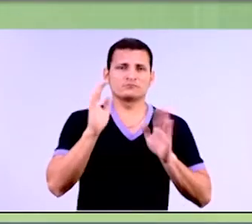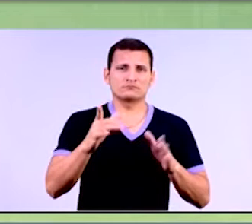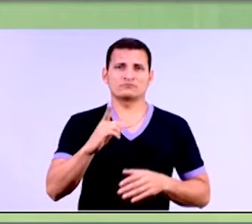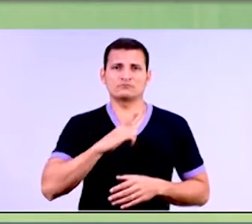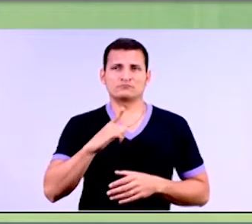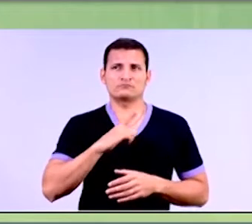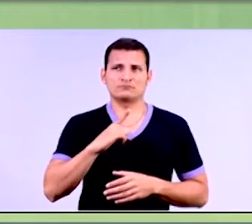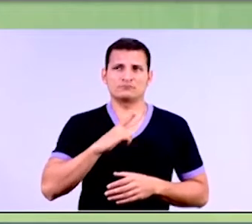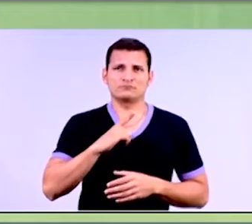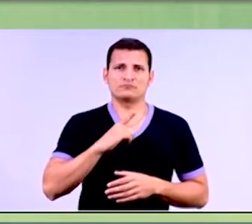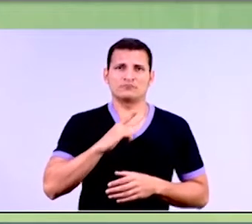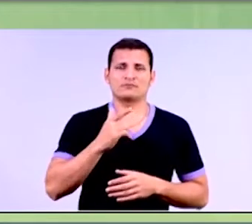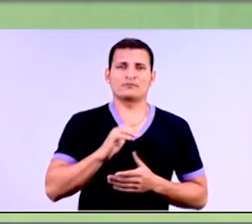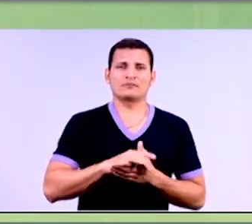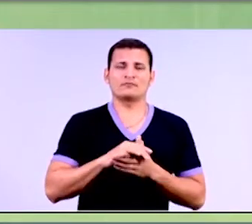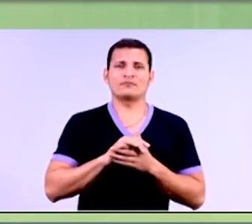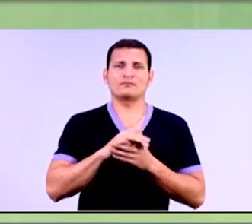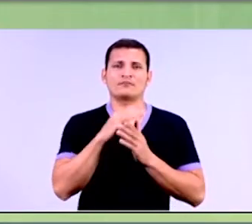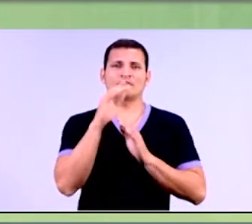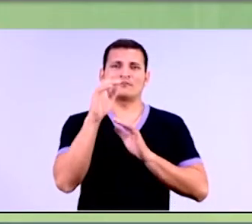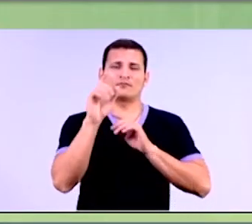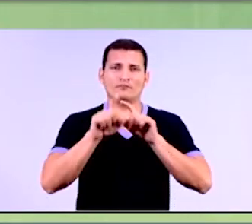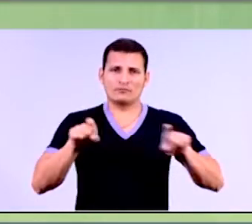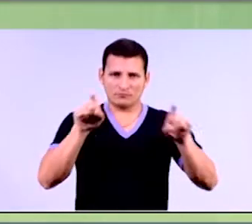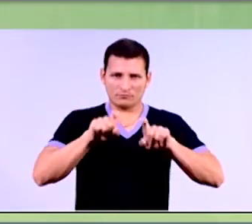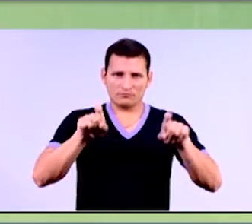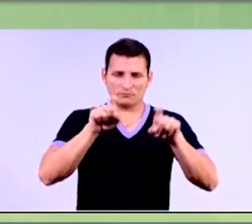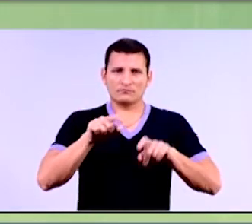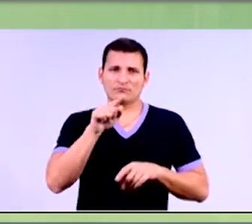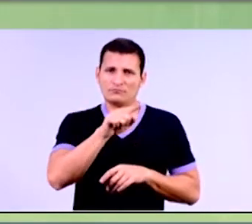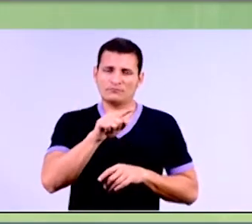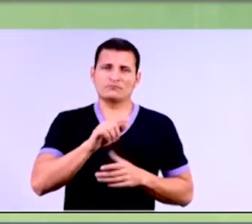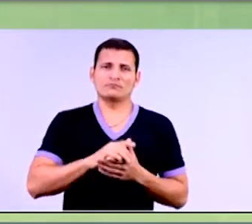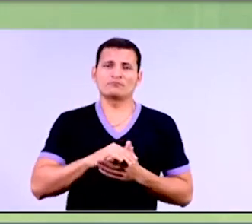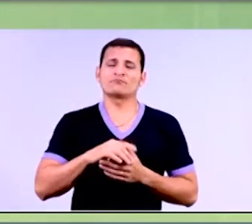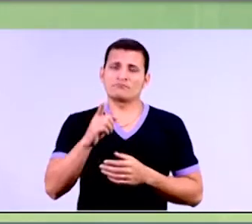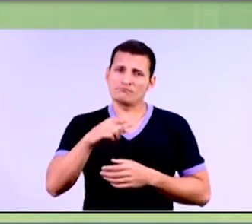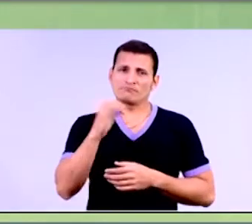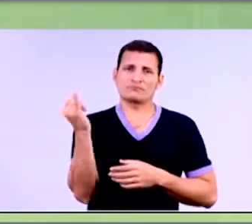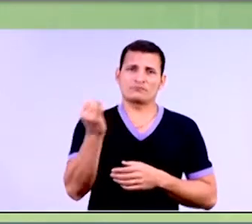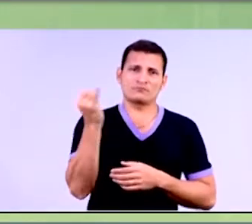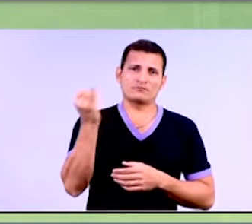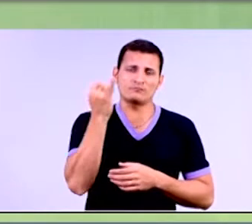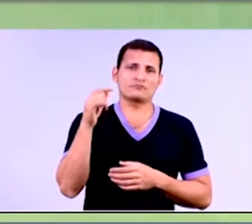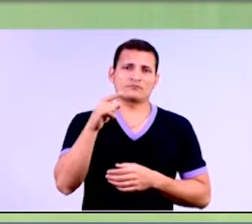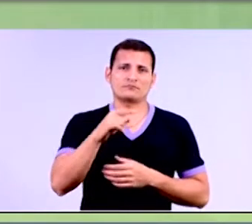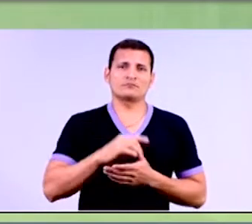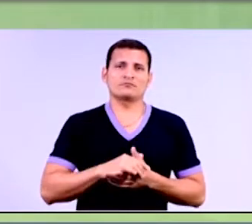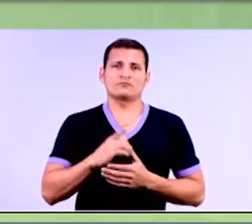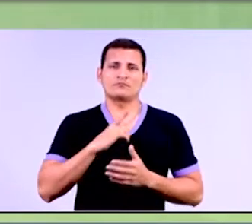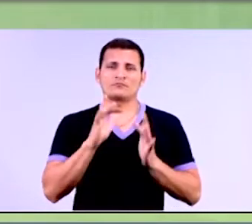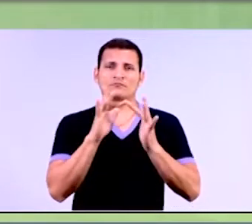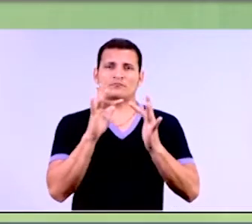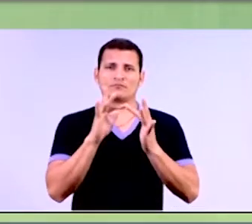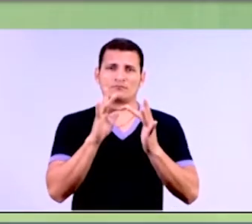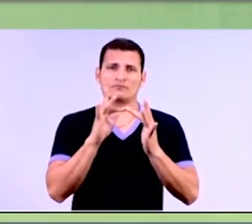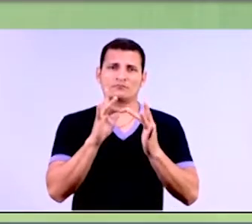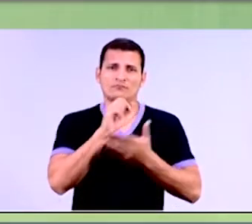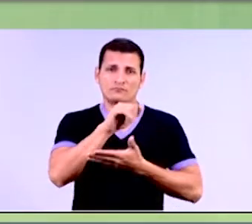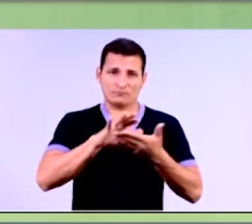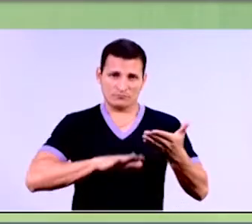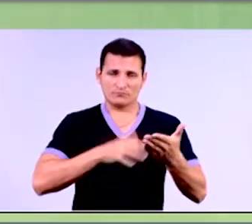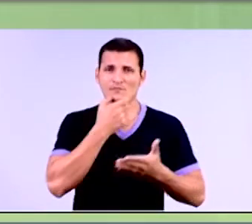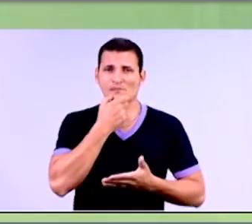têm sobre informática, ele vai ser importante quando vocês estiverem em contato com o texto em